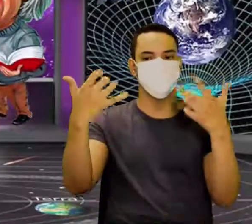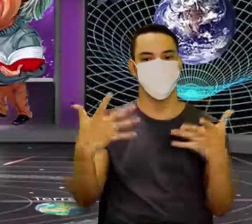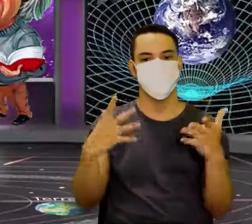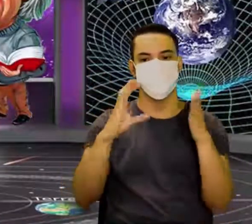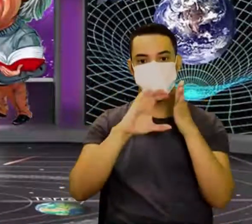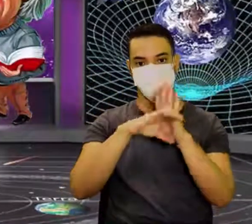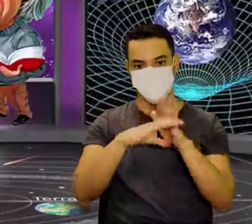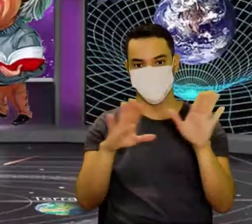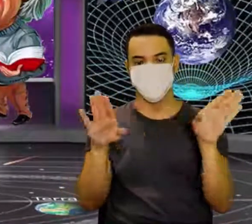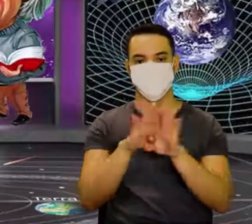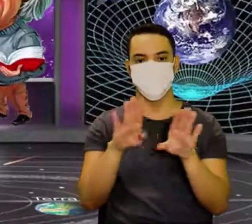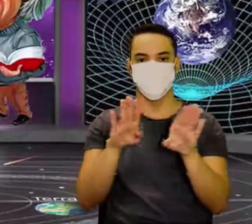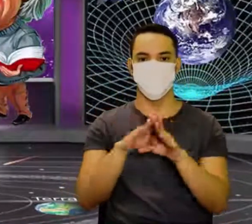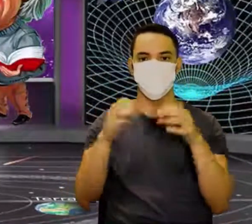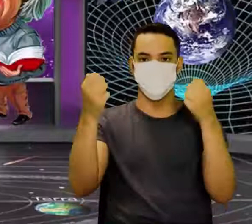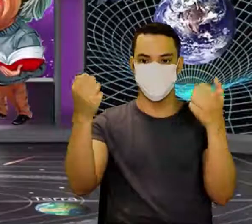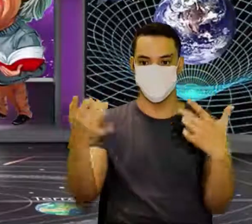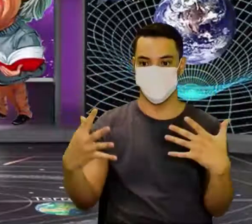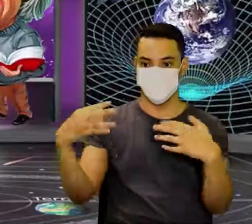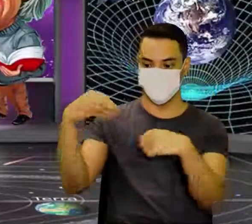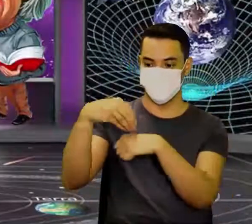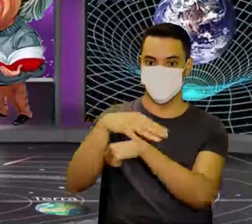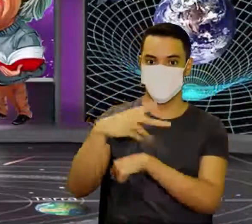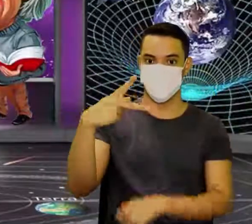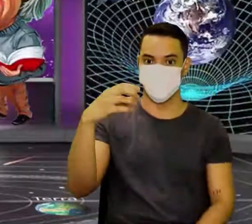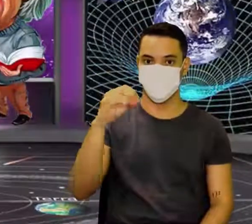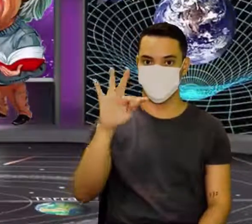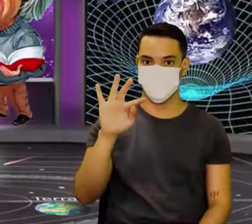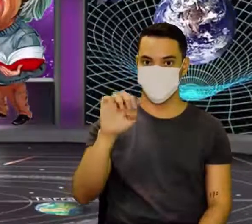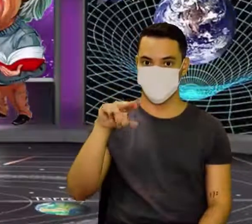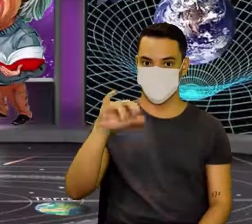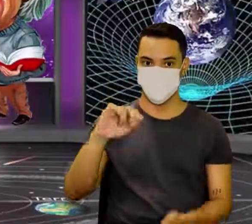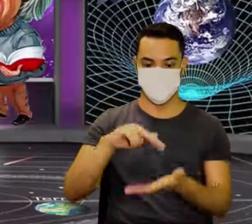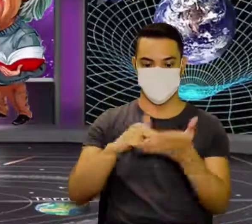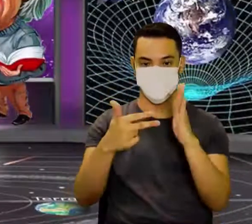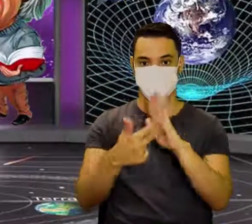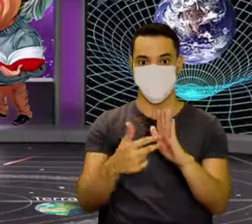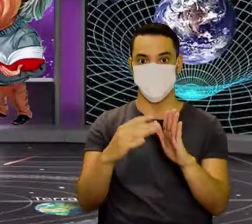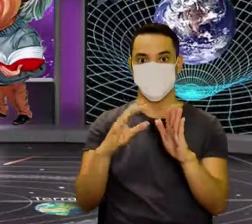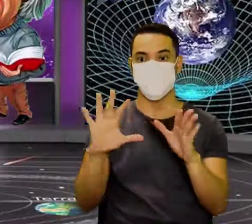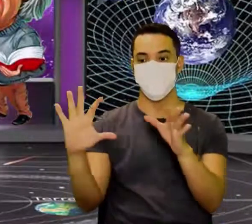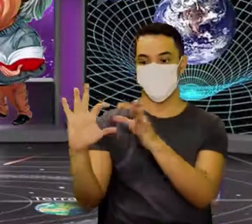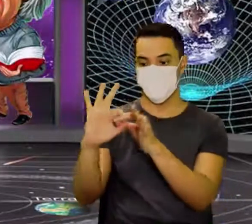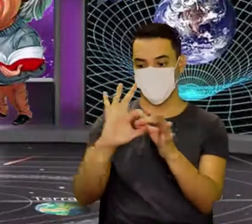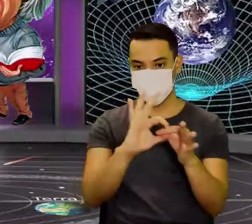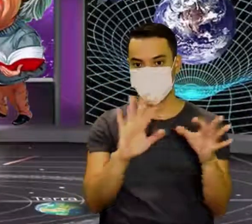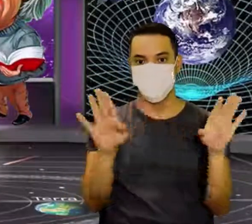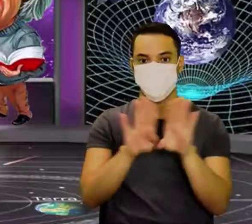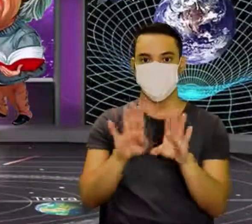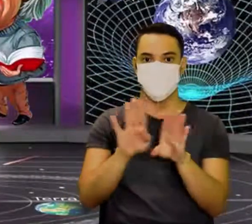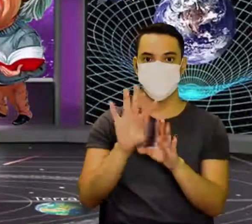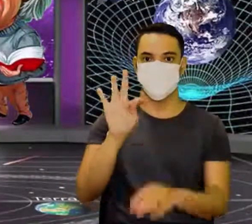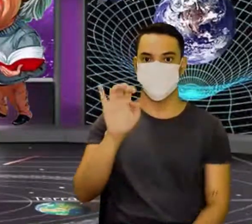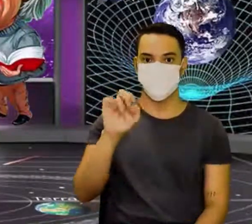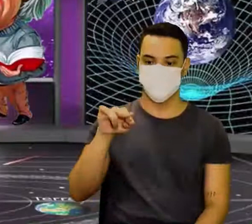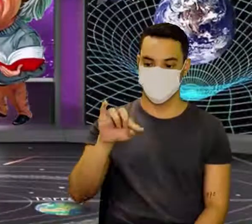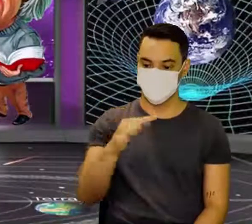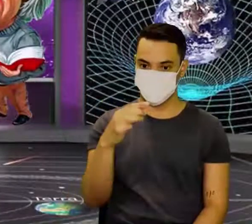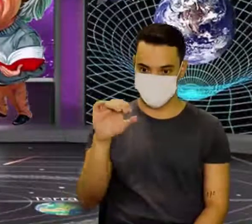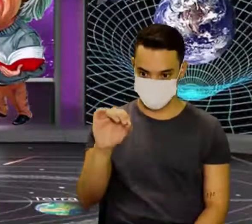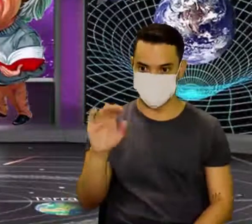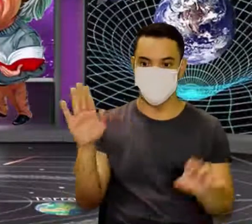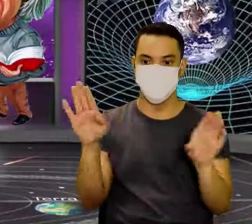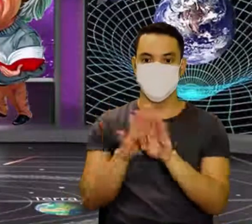elétrica, falei para vocês que a potência está relacionada à corrente, está relacionada à tensão, está